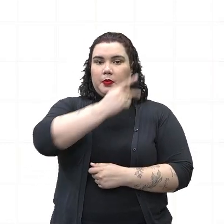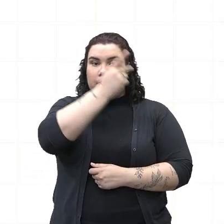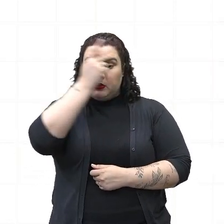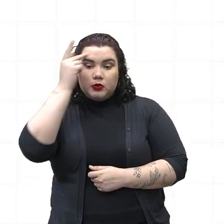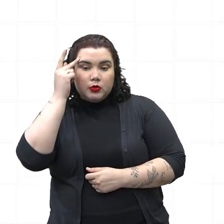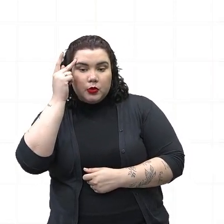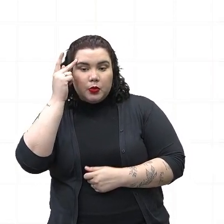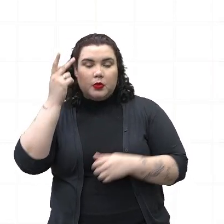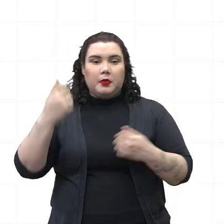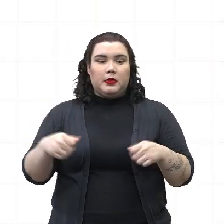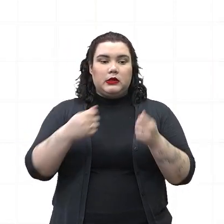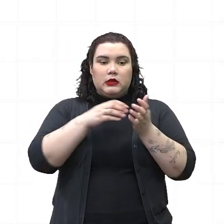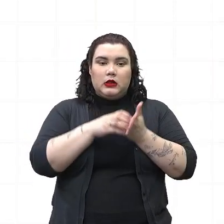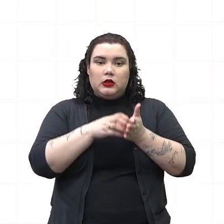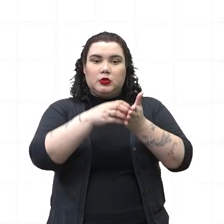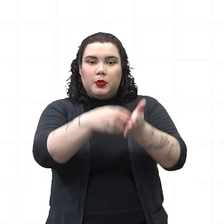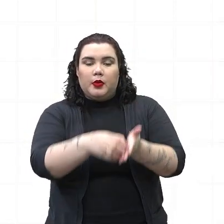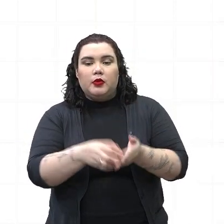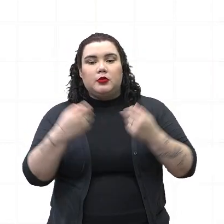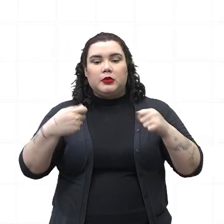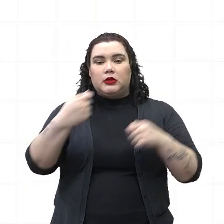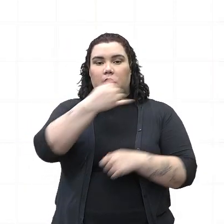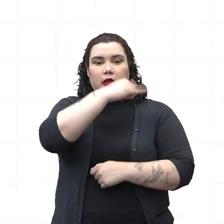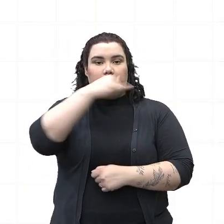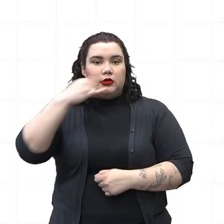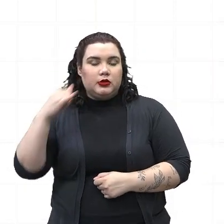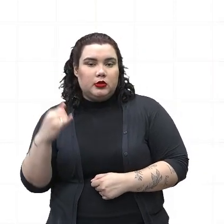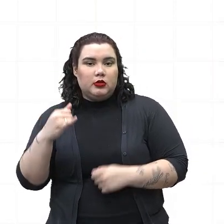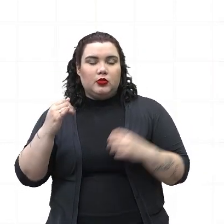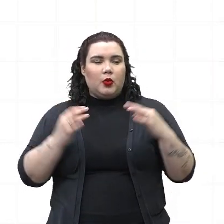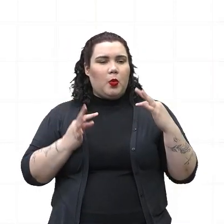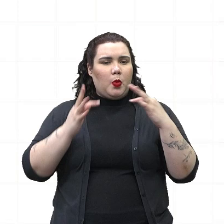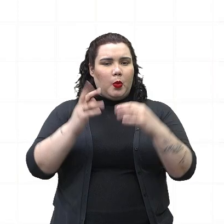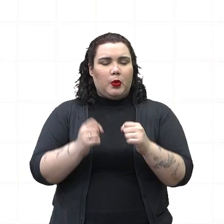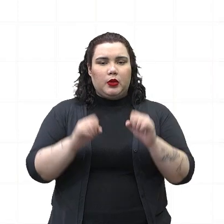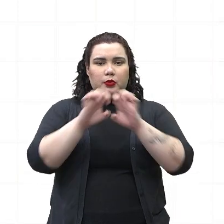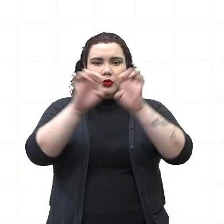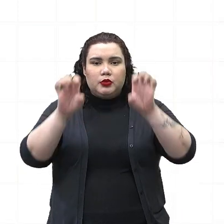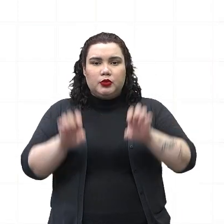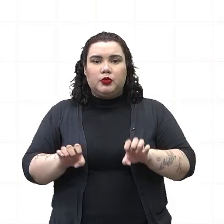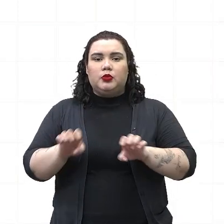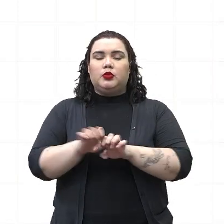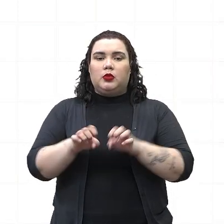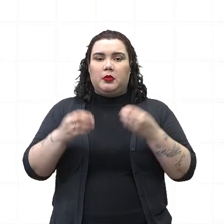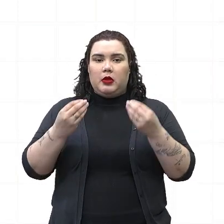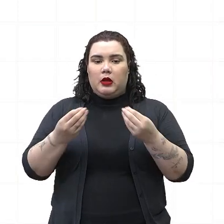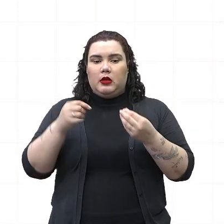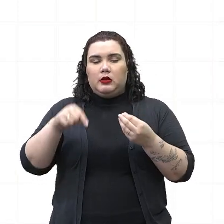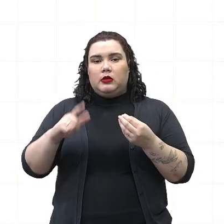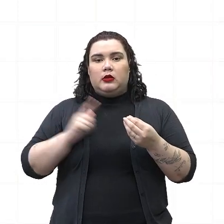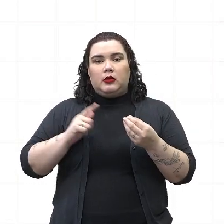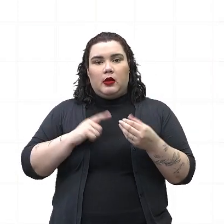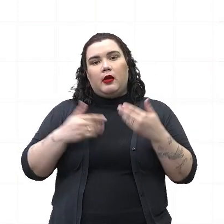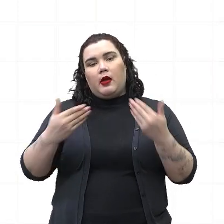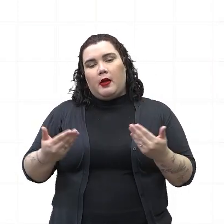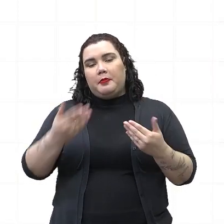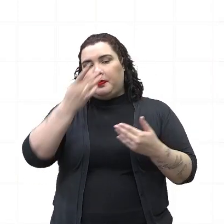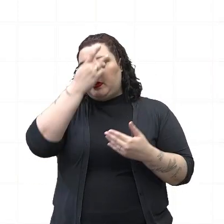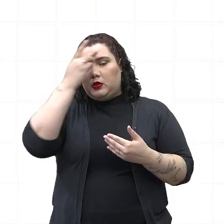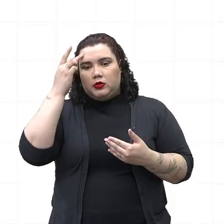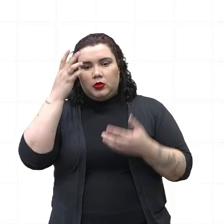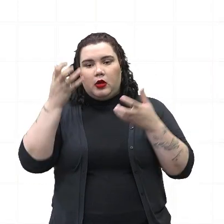ter transporte, tem que ter energia elétrica, tem que ter toda aquela estrutura, né? E isso acaba gerando uma atração. As